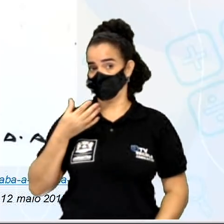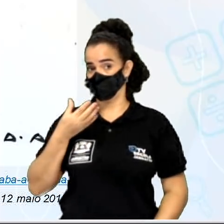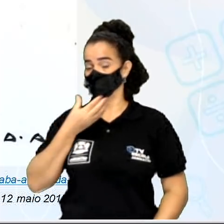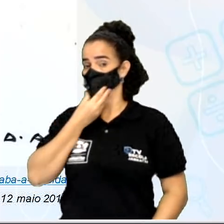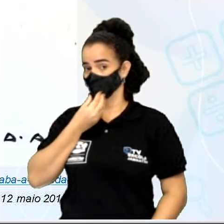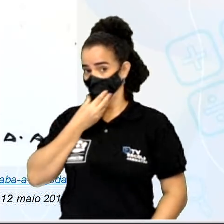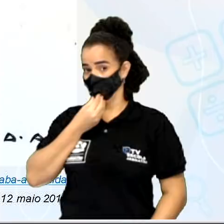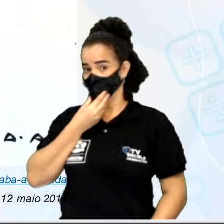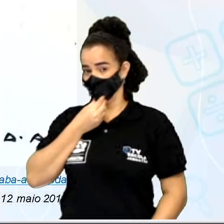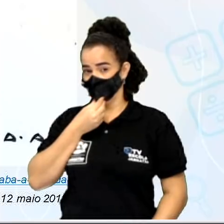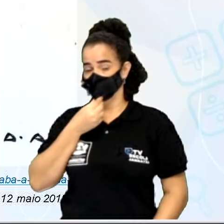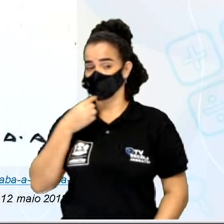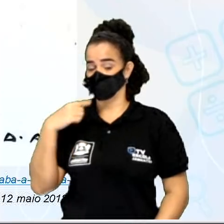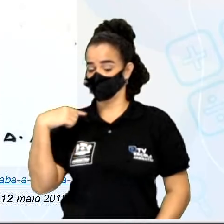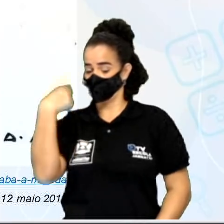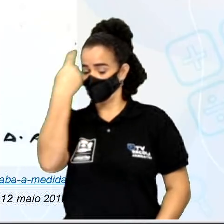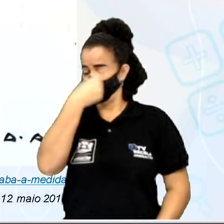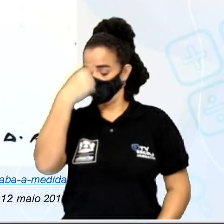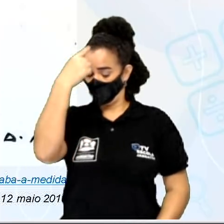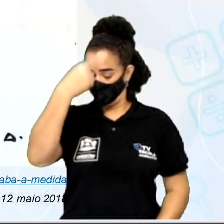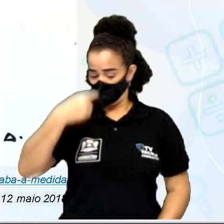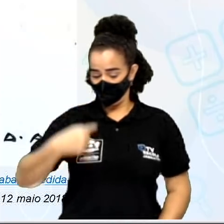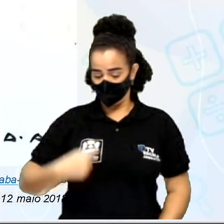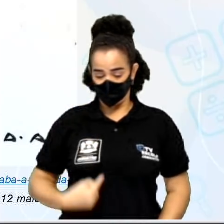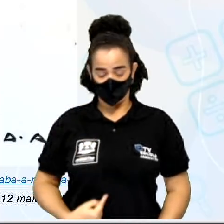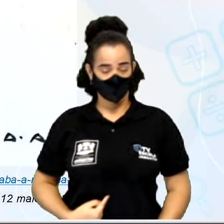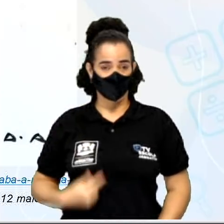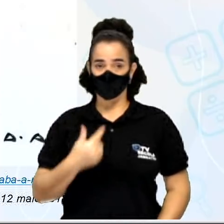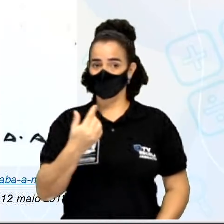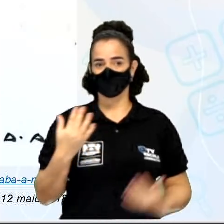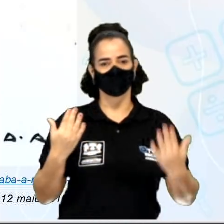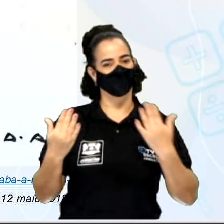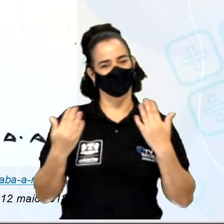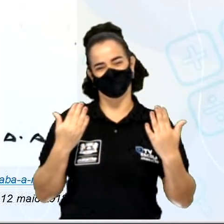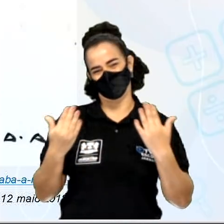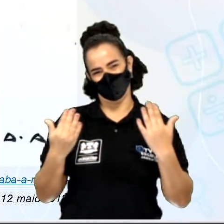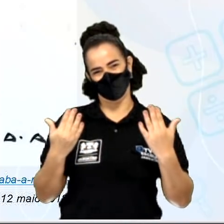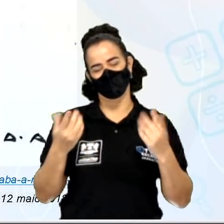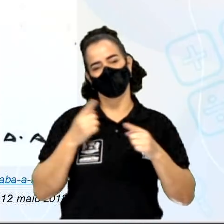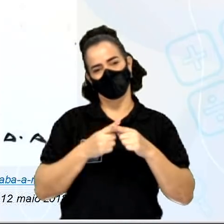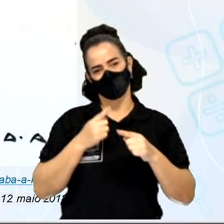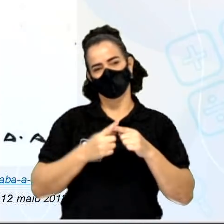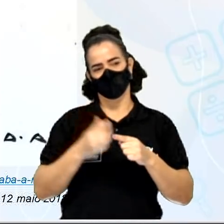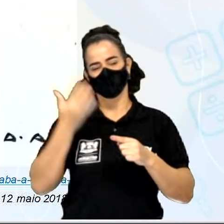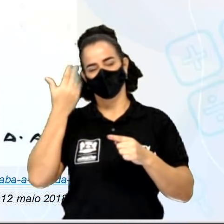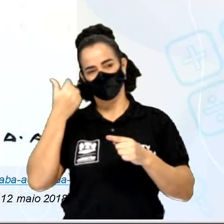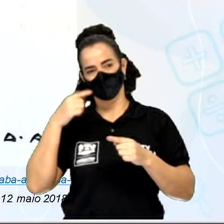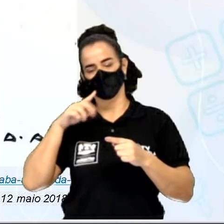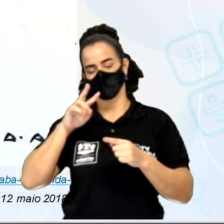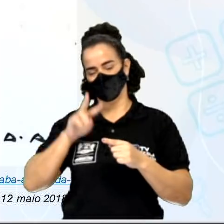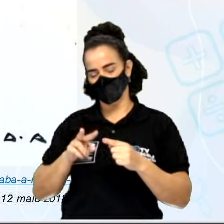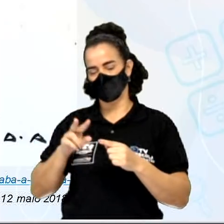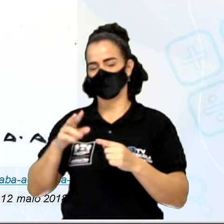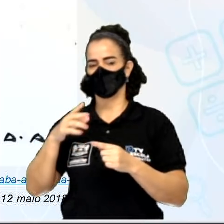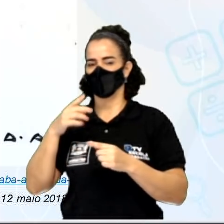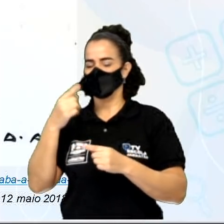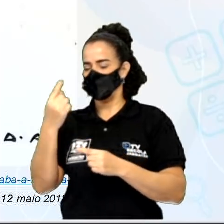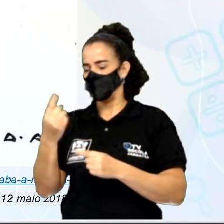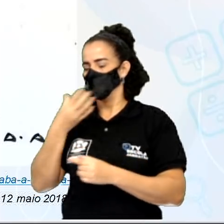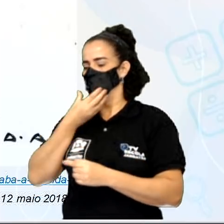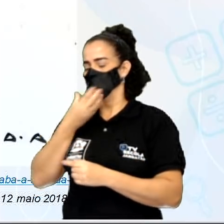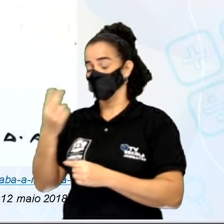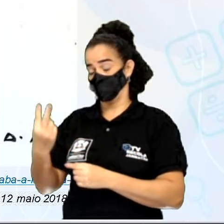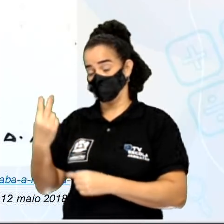que a aparência dele não dá para comparar com o primeiro, né? No segundo menininho a gente tem um menino carente, de pés no chão, a